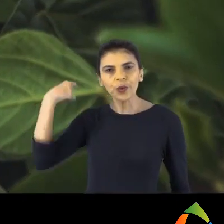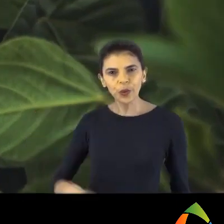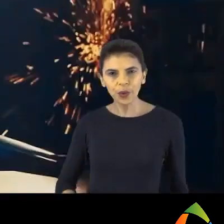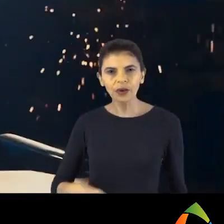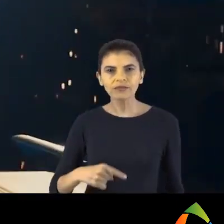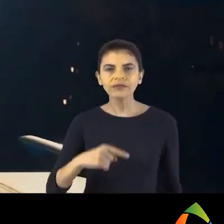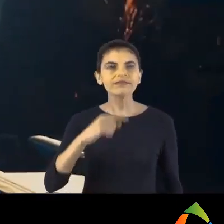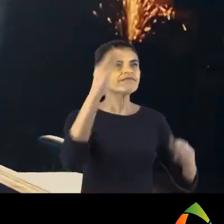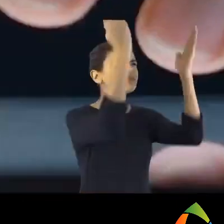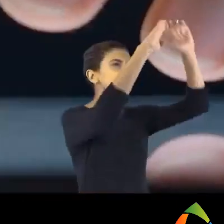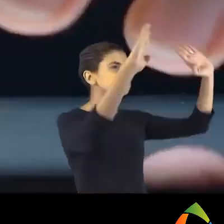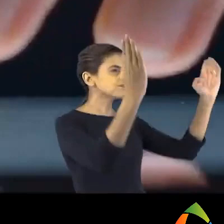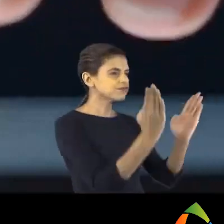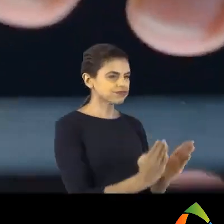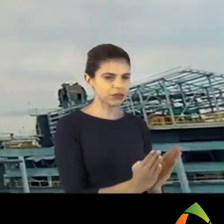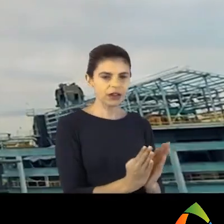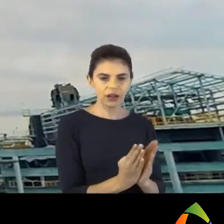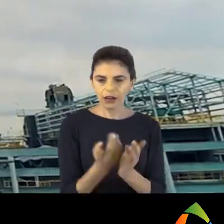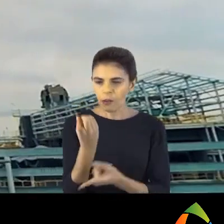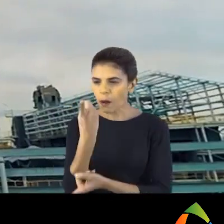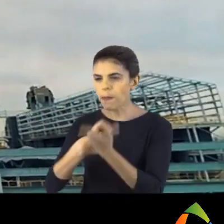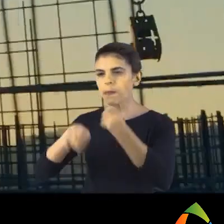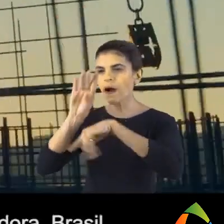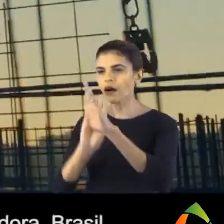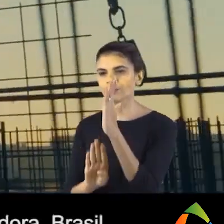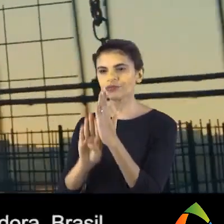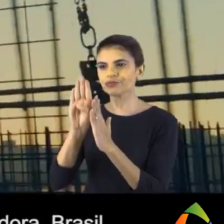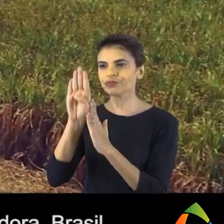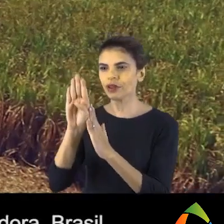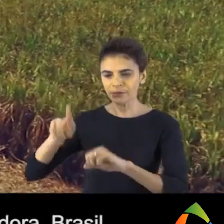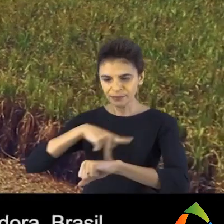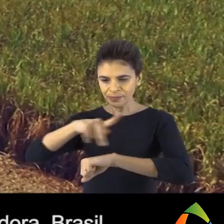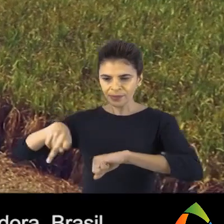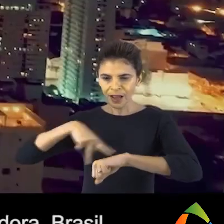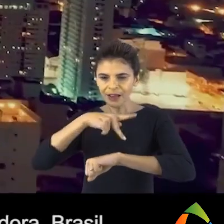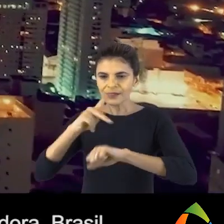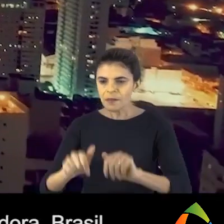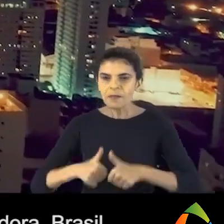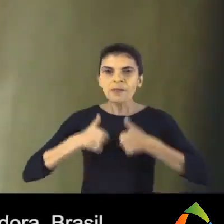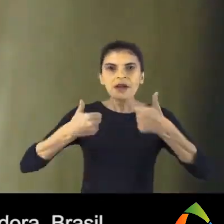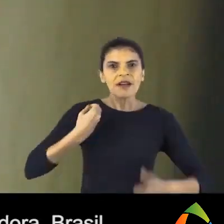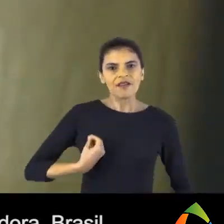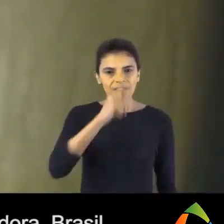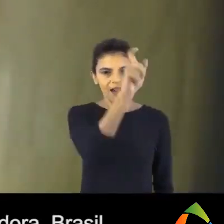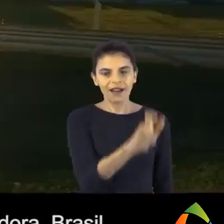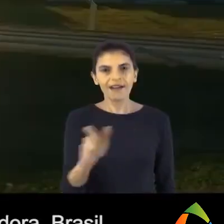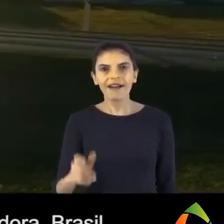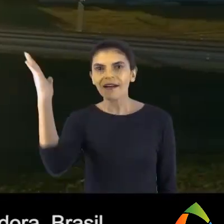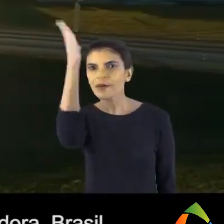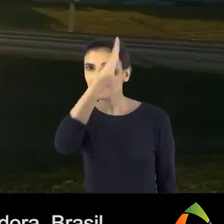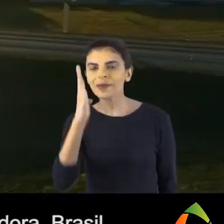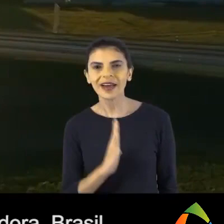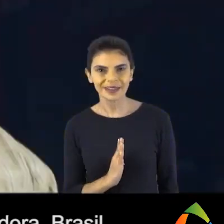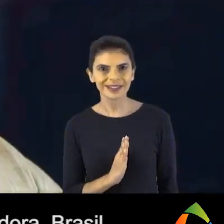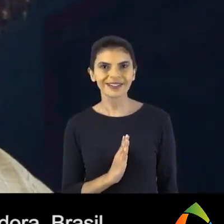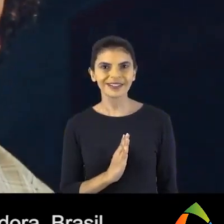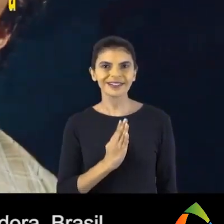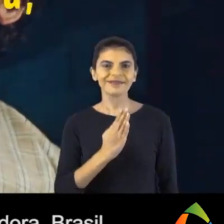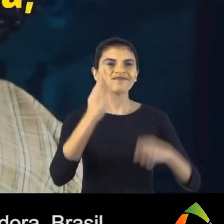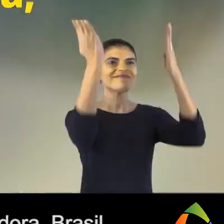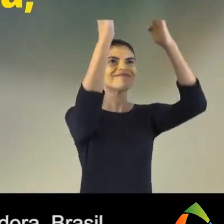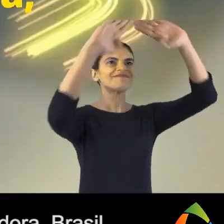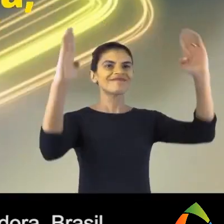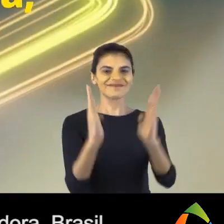que o Brasil seja sempre a pátria do desenvolvimento. A pátria que cresce e melhora a vida de todos os brasileiros.